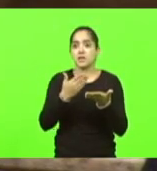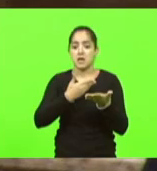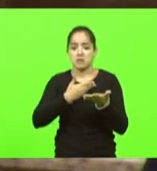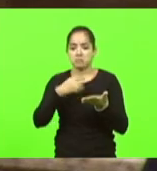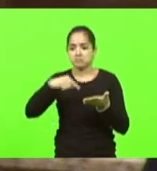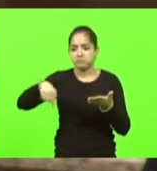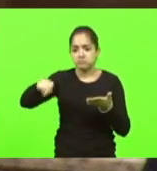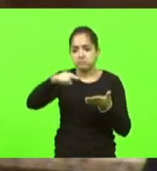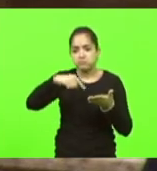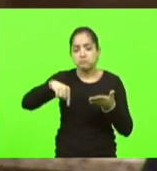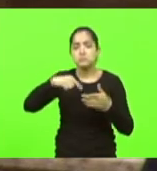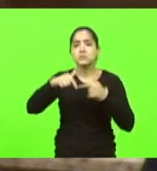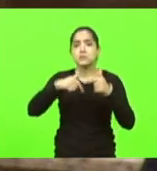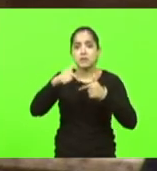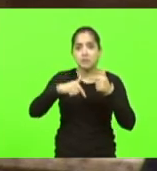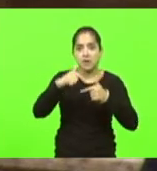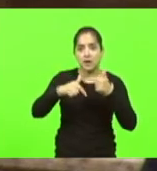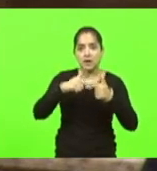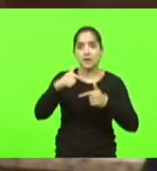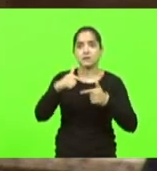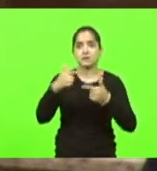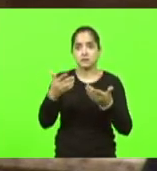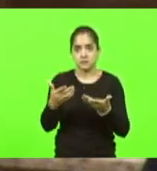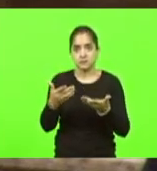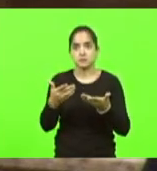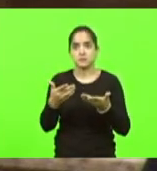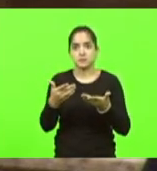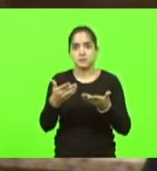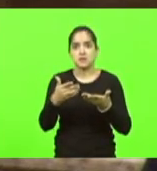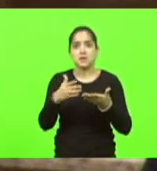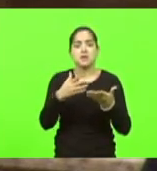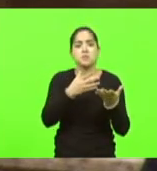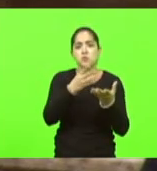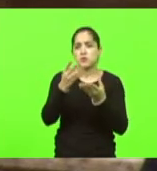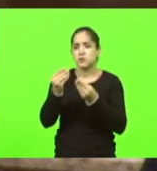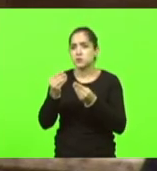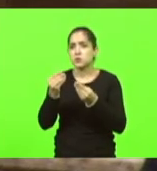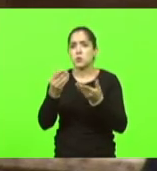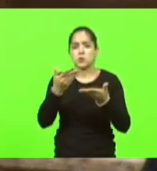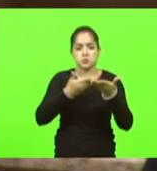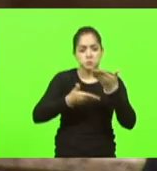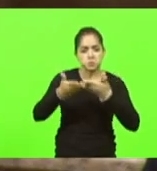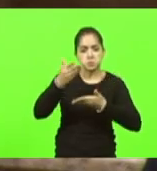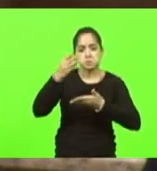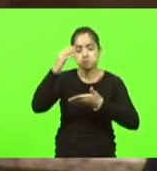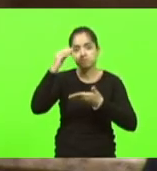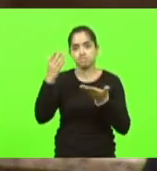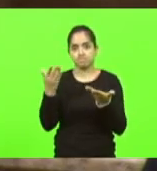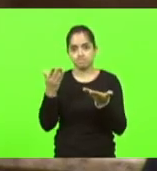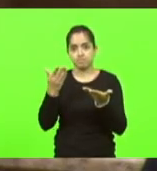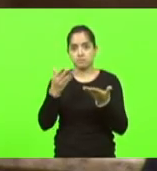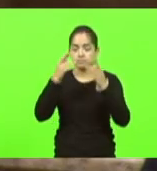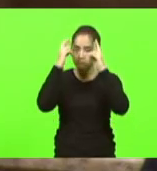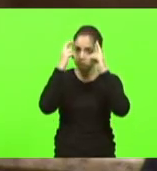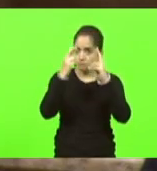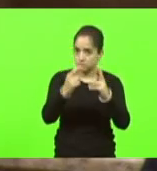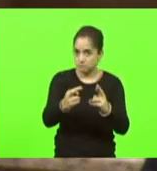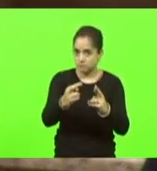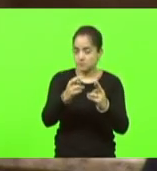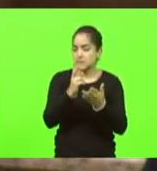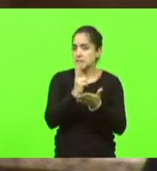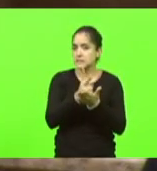nós somos confidentes e muitas coisas aqui dentro do Parlamento trocamos muitas ideias sempre respeitosamente